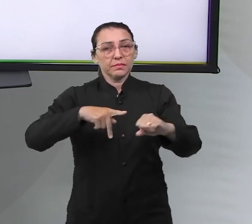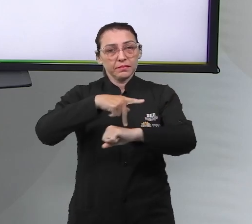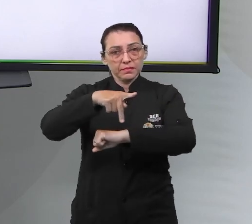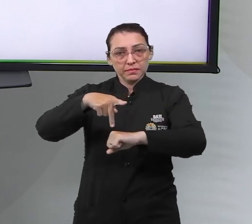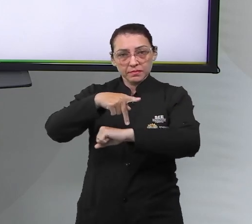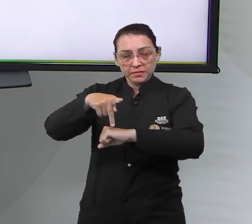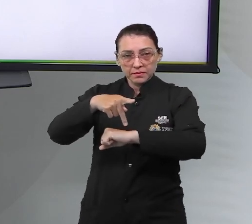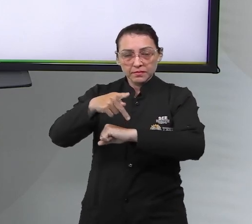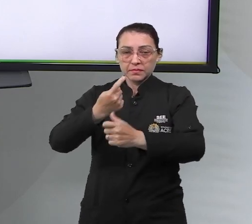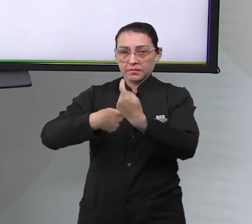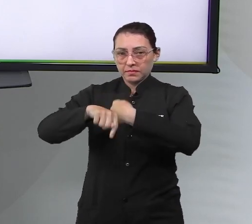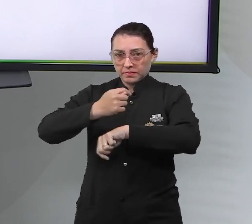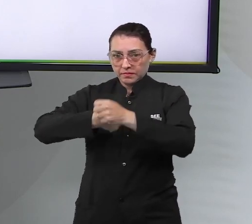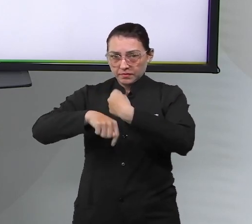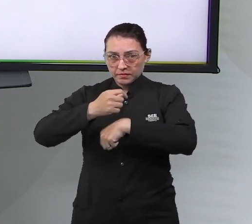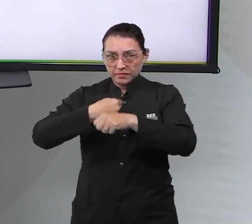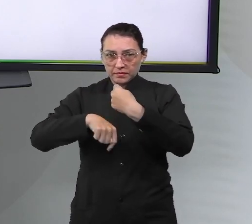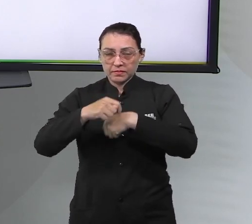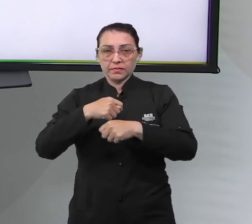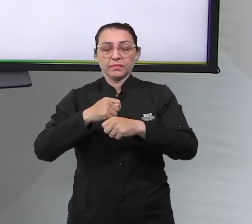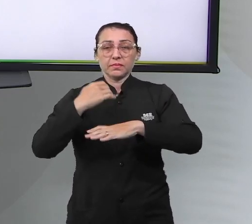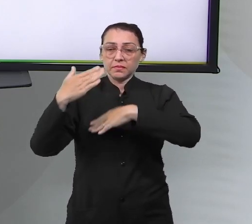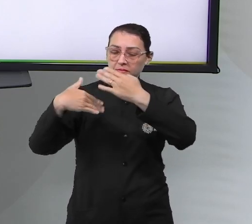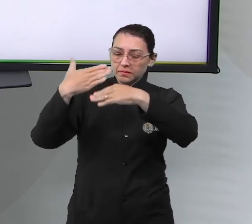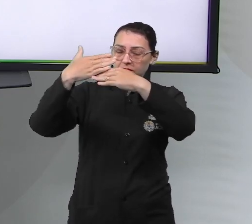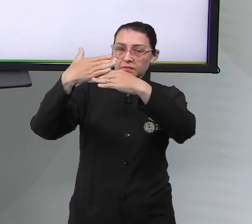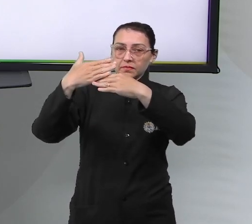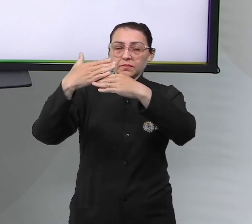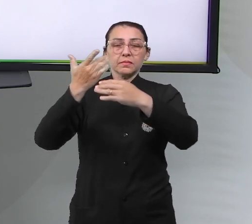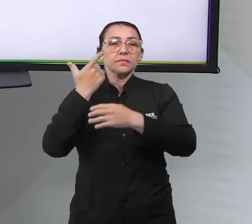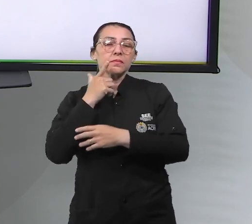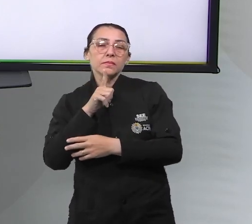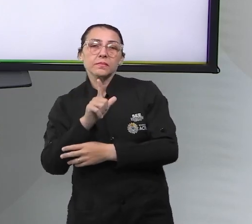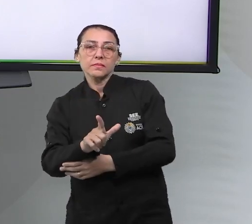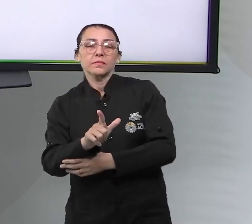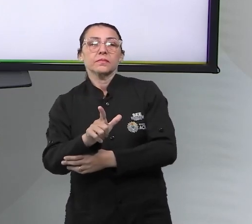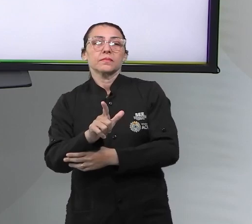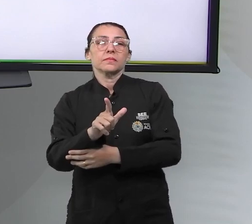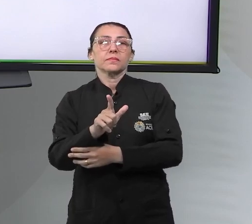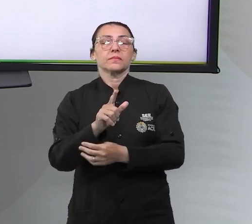países economicamente desenvolvidos, eles conseguem